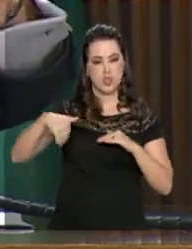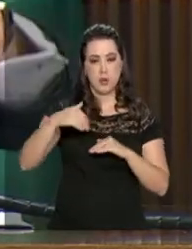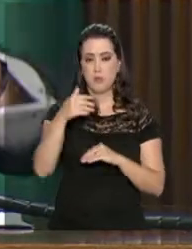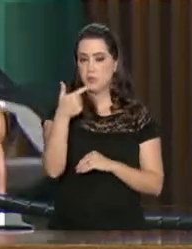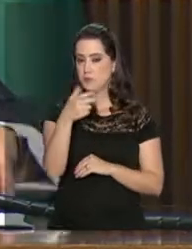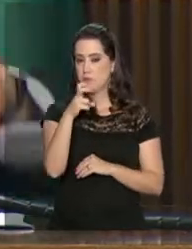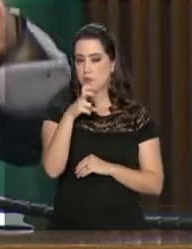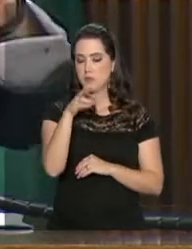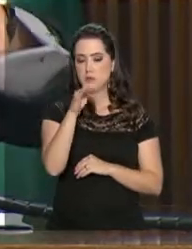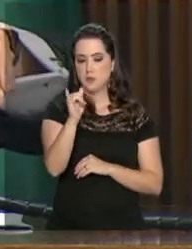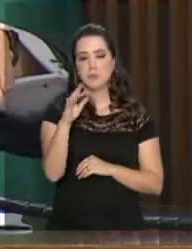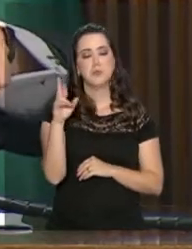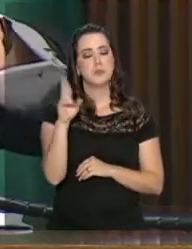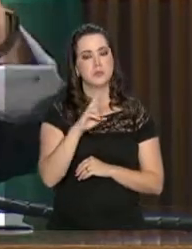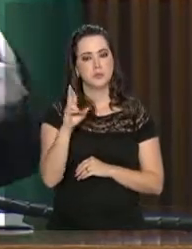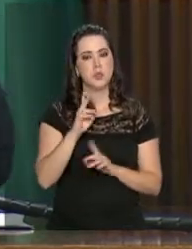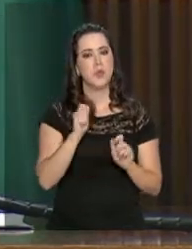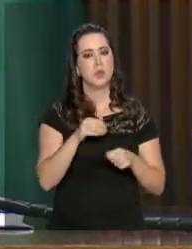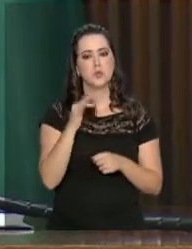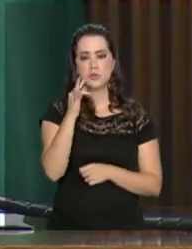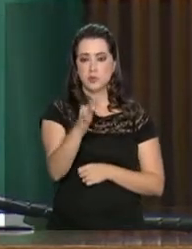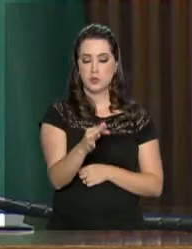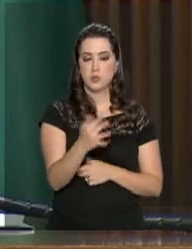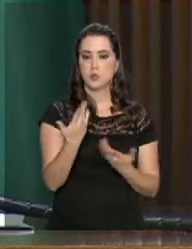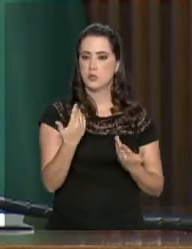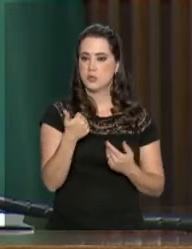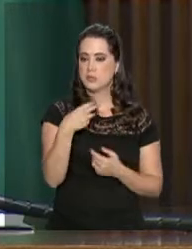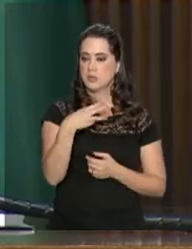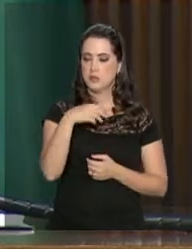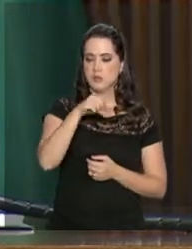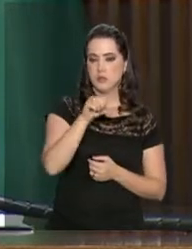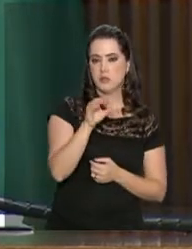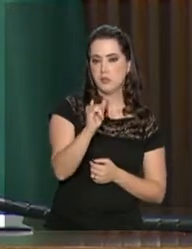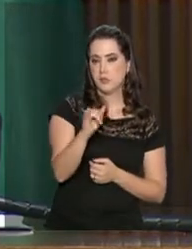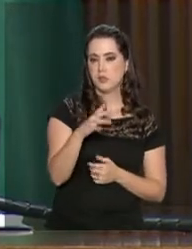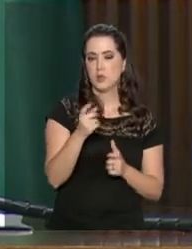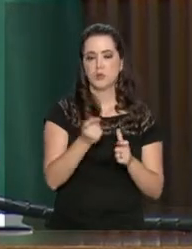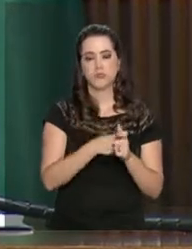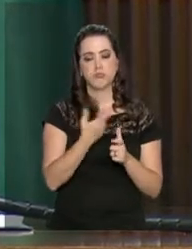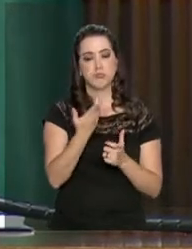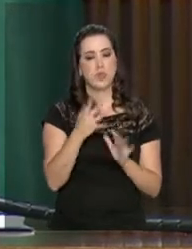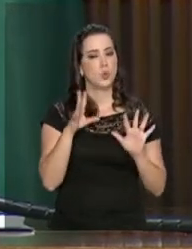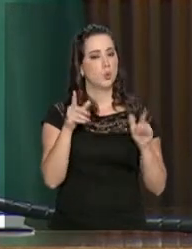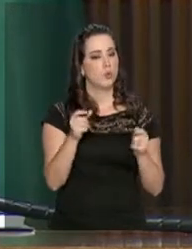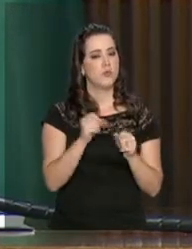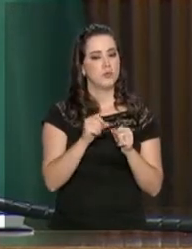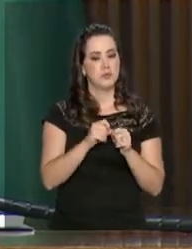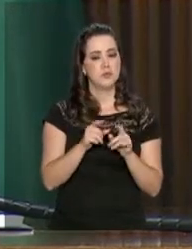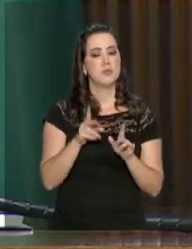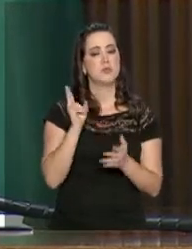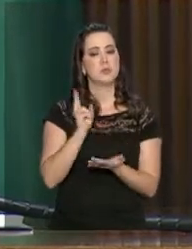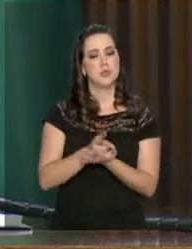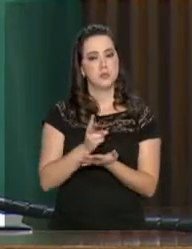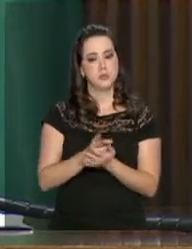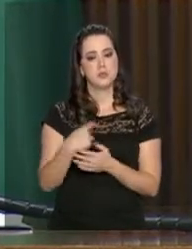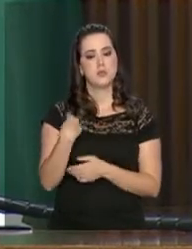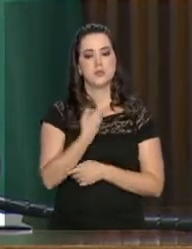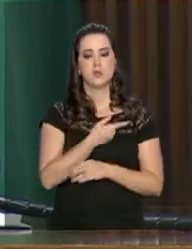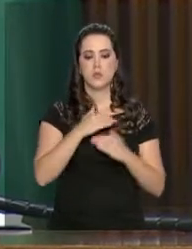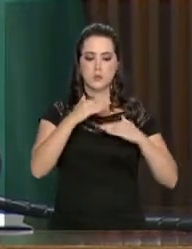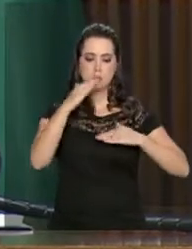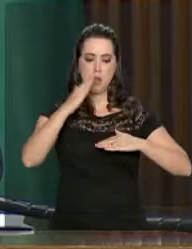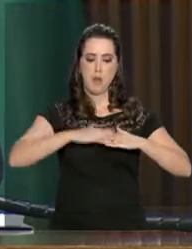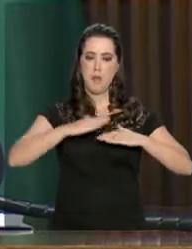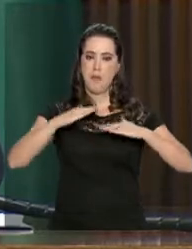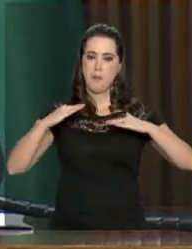próximo orçamento de r 139 bilhões ou seja sem embargo de nós temos feito tudo que nós fizemos ainda assim nós ficamos abaixo